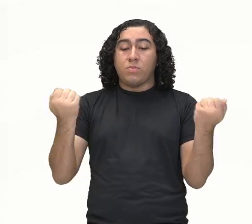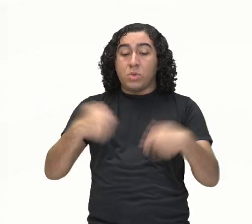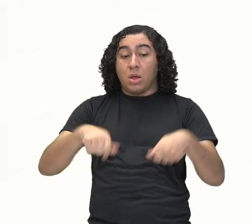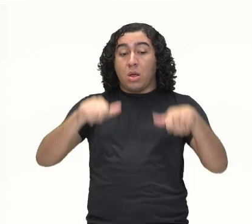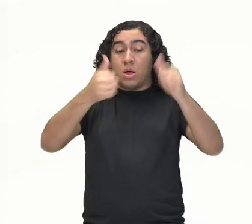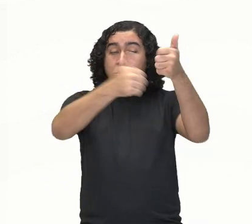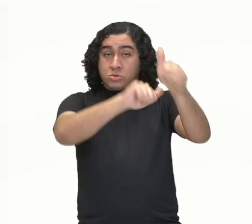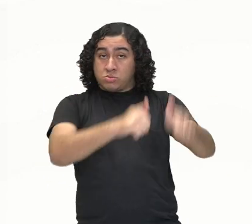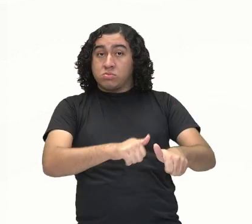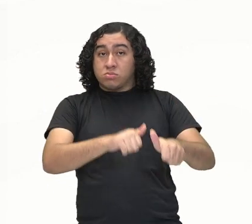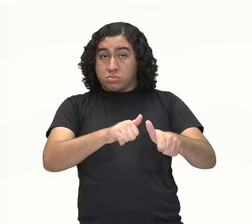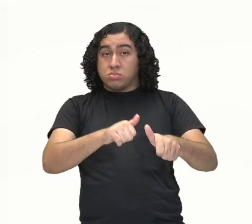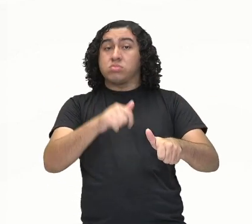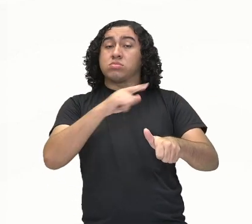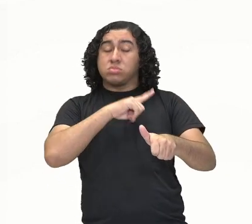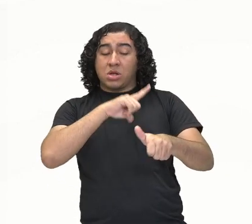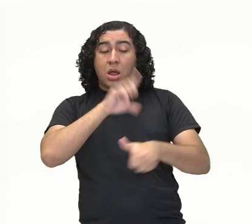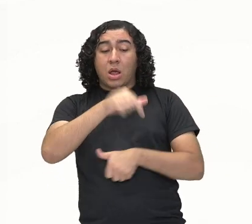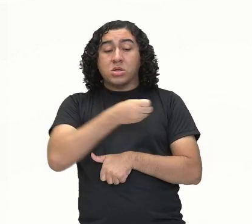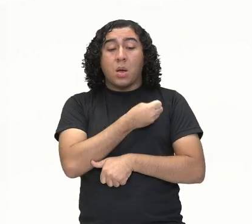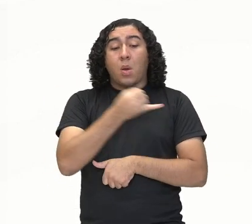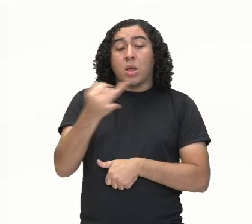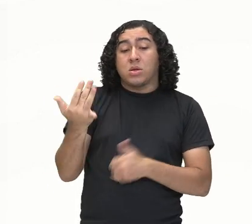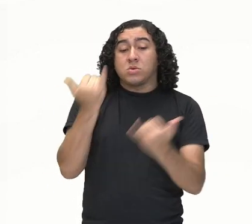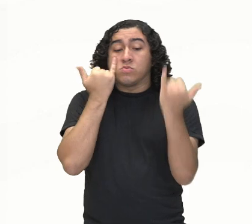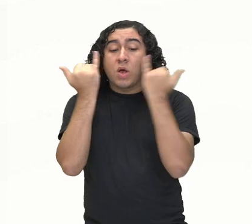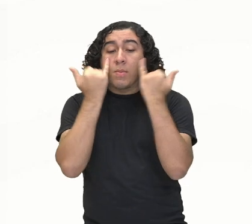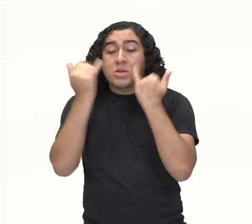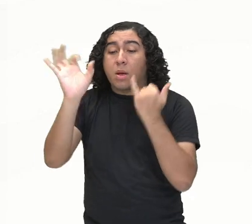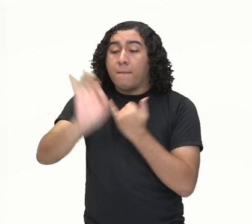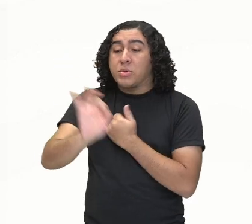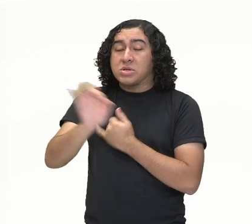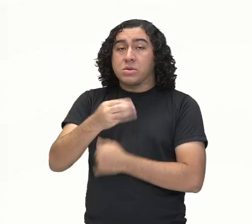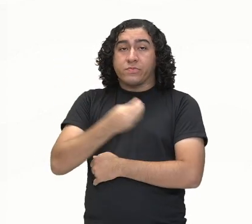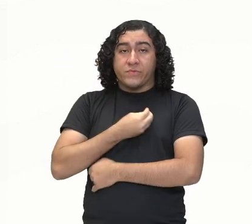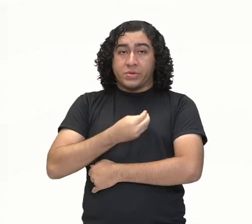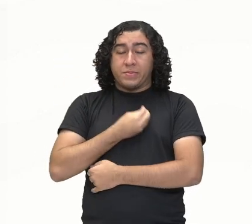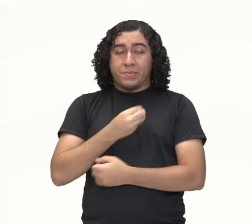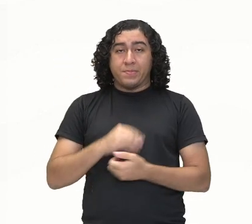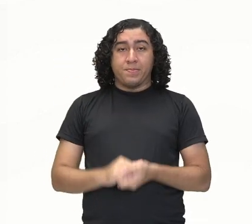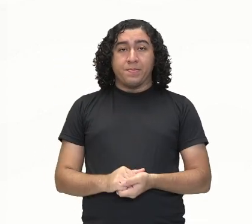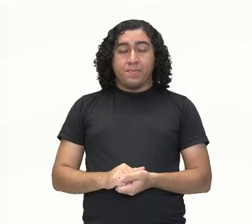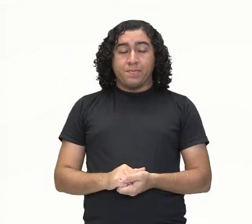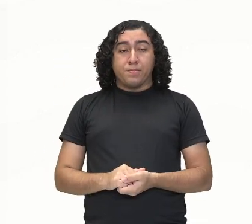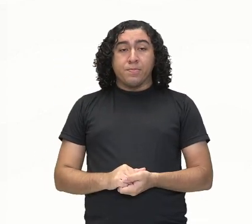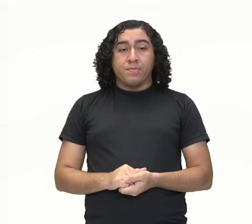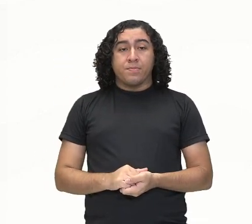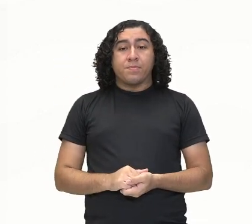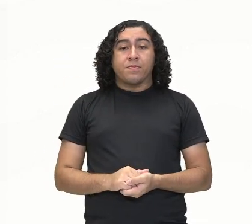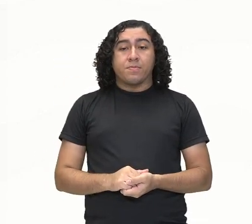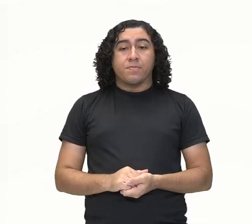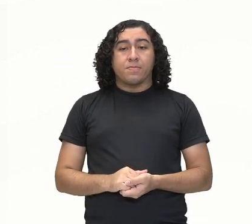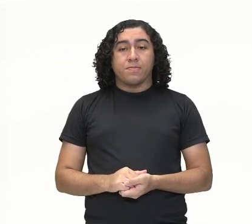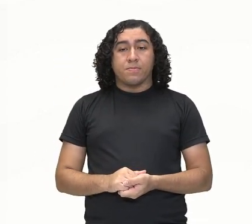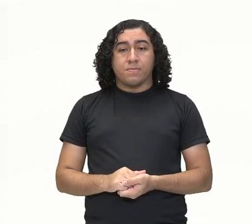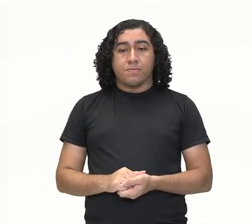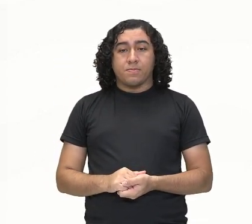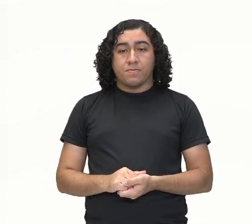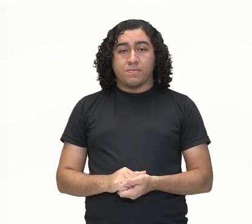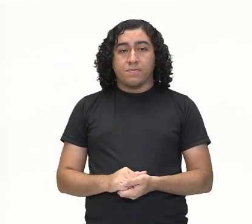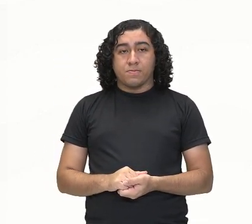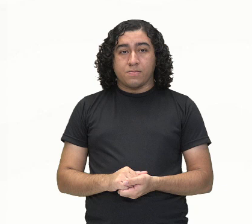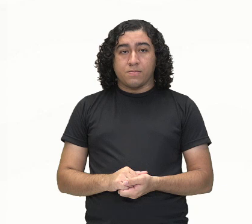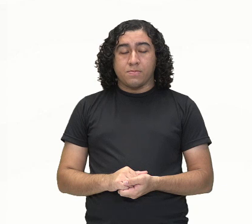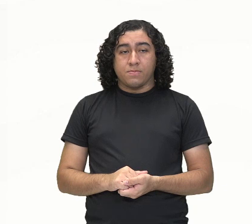analisar, avaliar aí esses indicadores. E aí, a gente verifica,